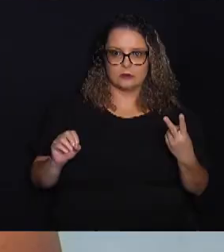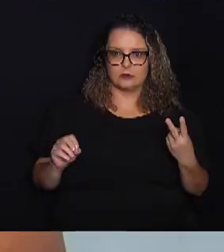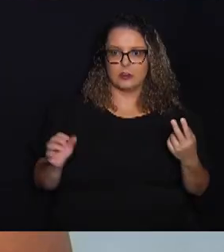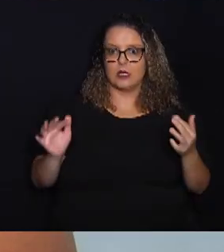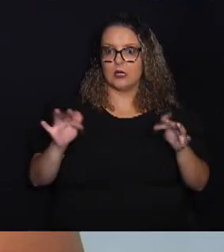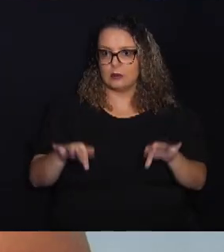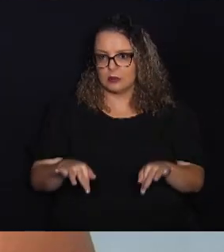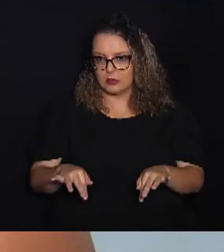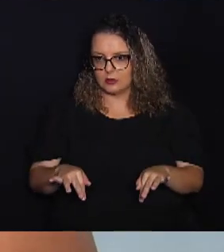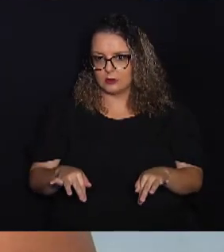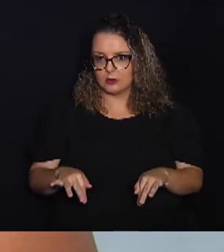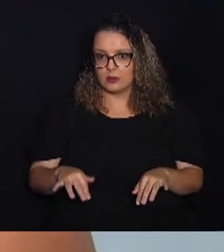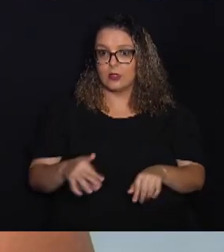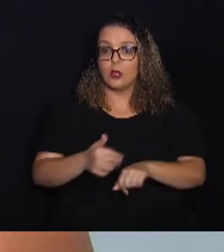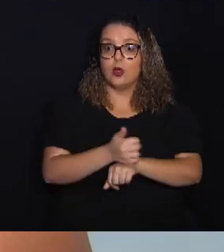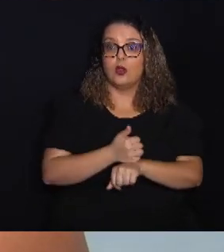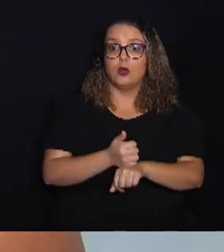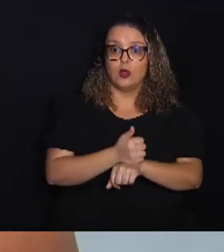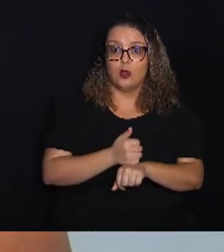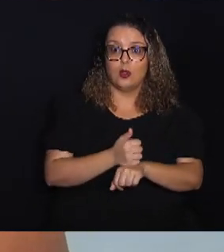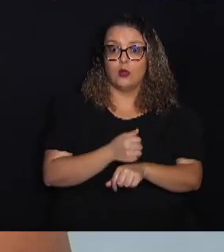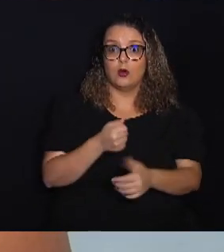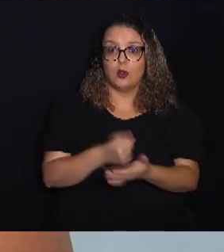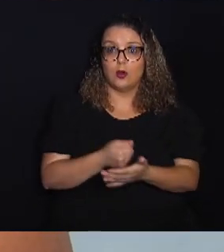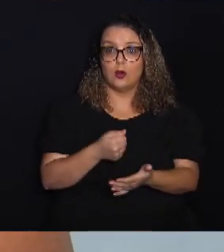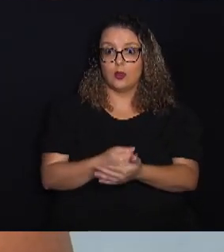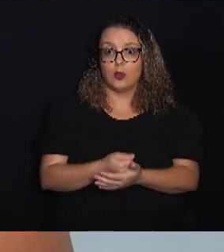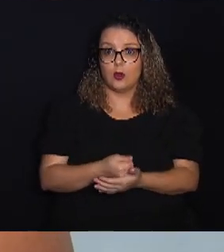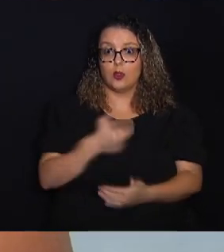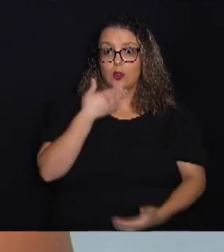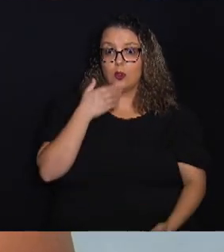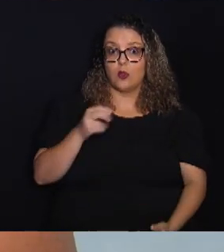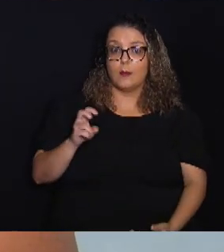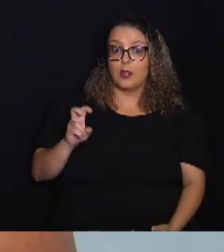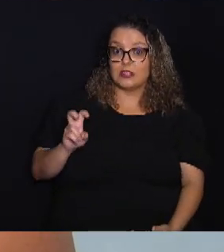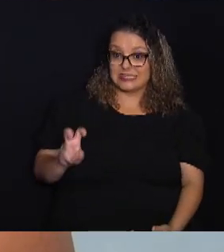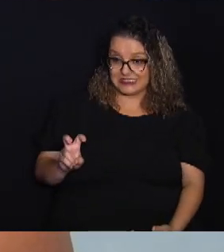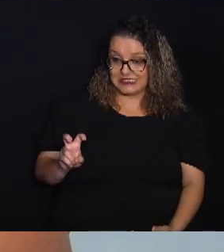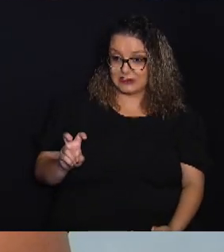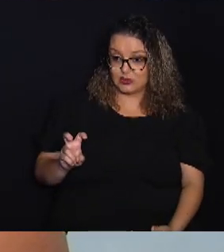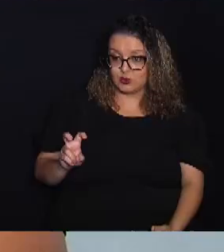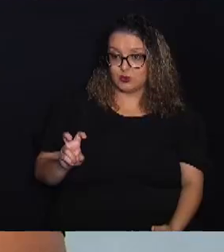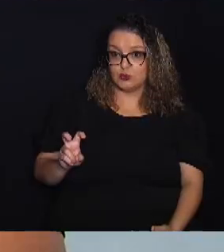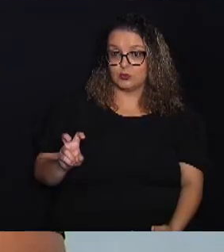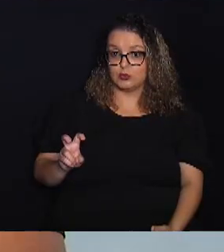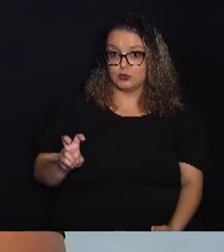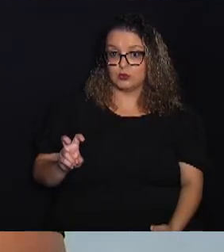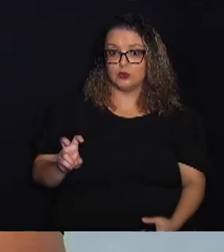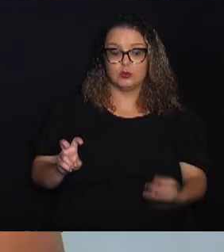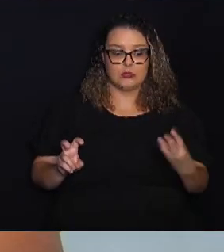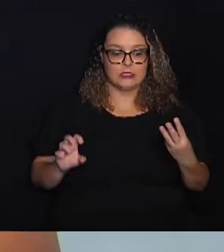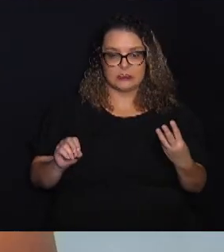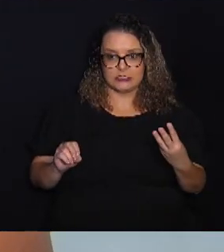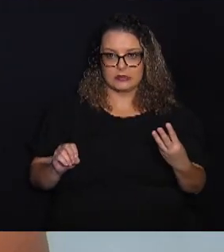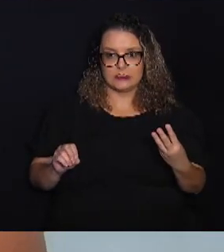2-1, 2-0, acabou o jogo. Profissionais é obrigado a jogar melhor de 5.